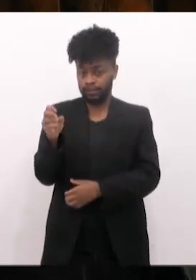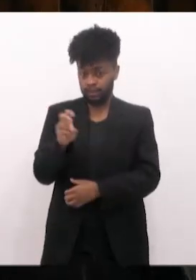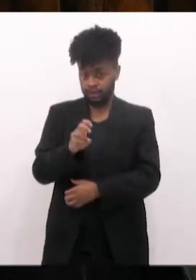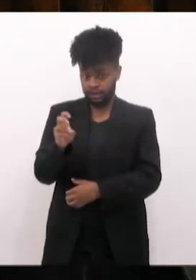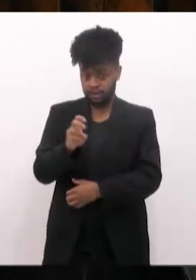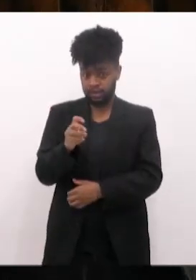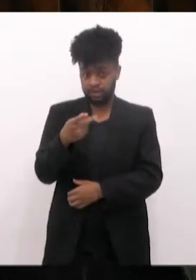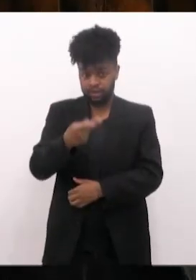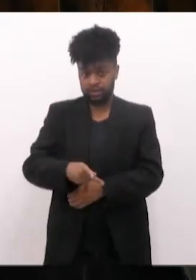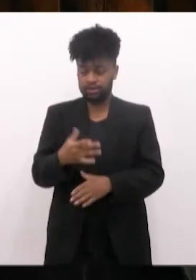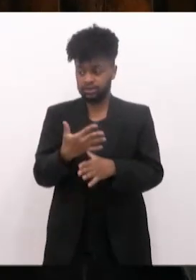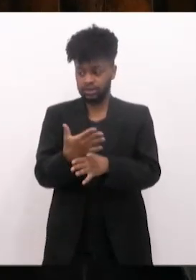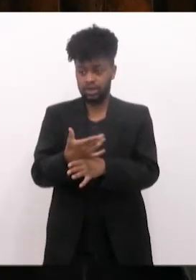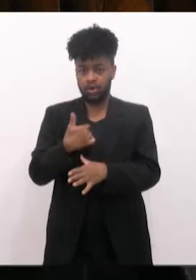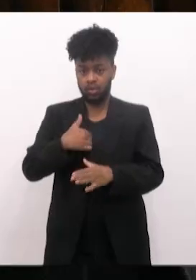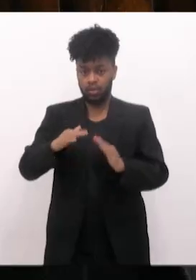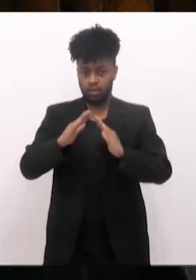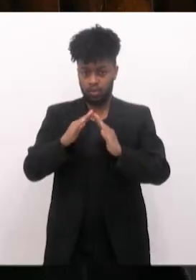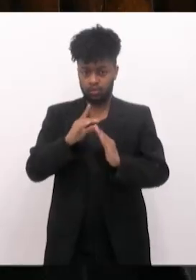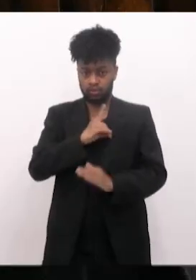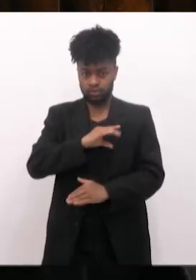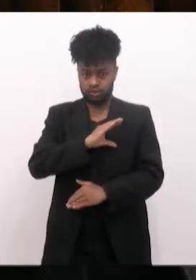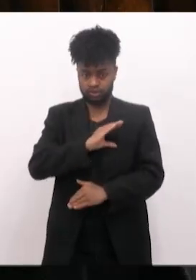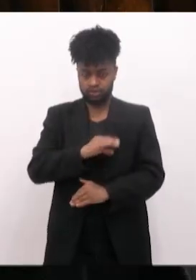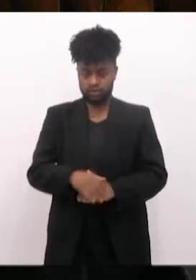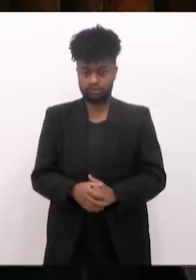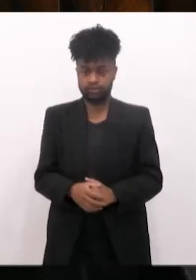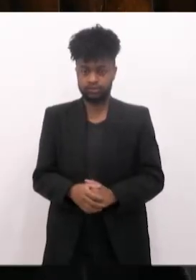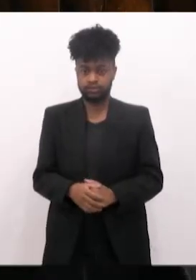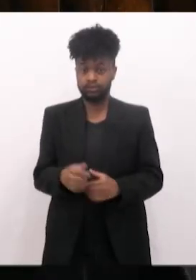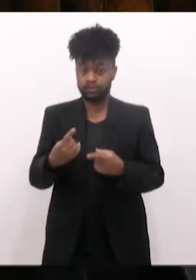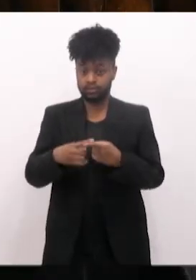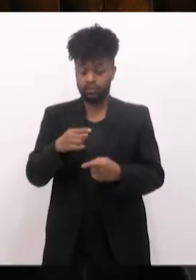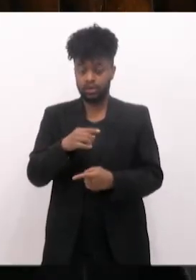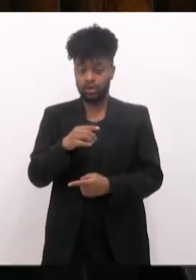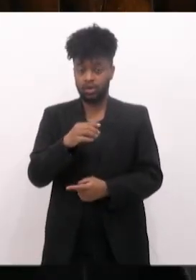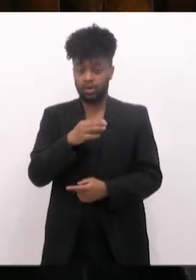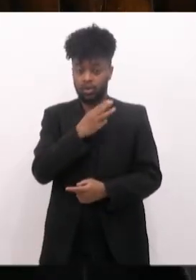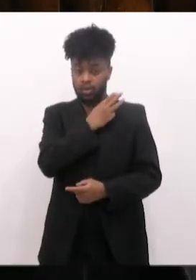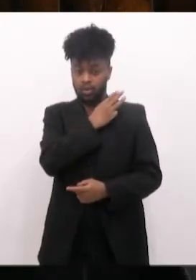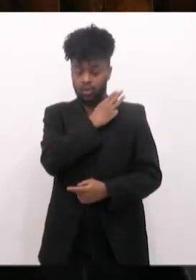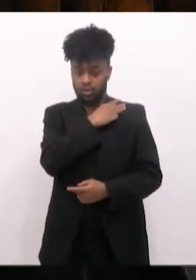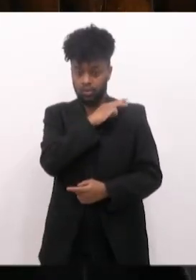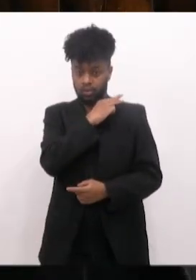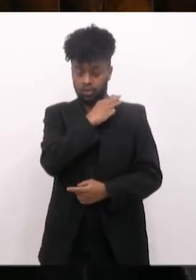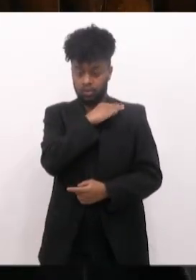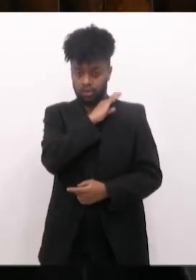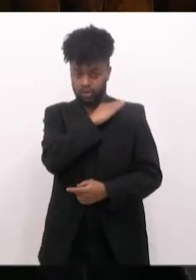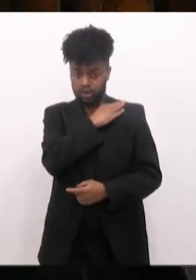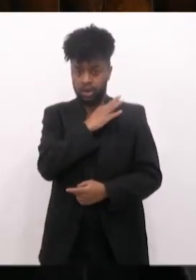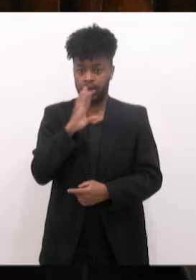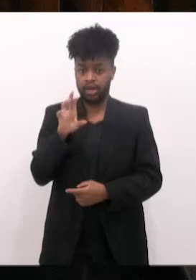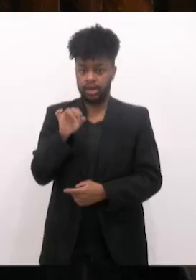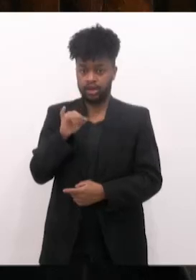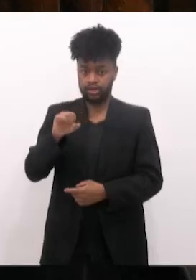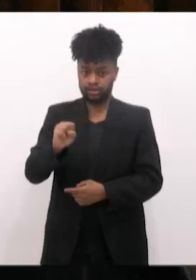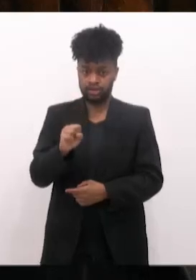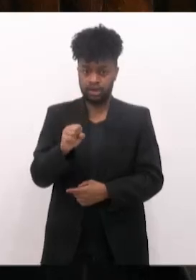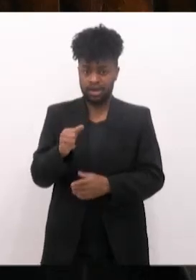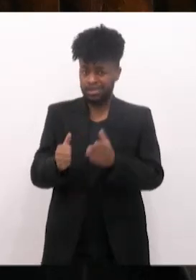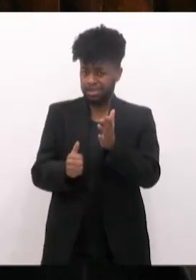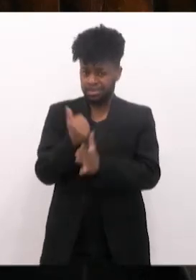cidade onde eu moro, de Duque de Caxias, o Coronel Reis. Já não é a primeira